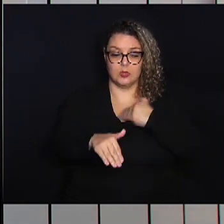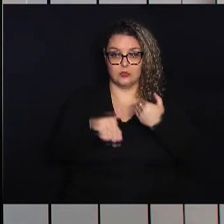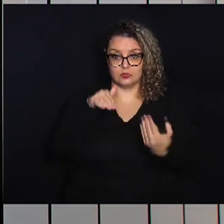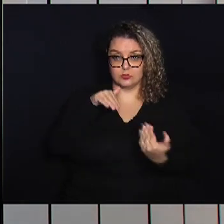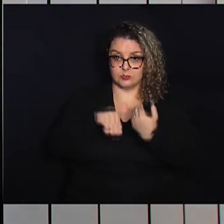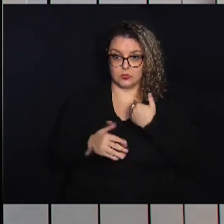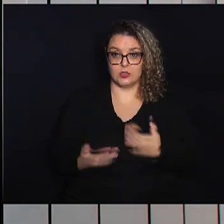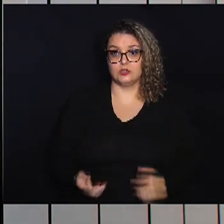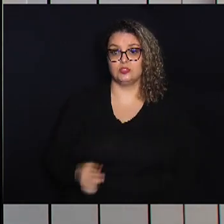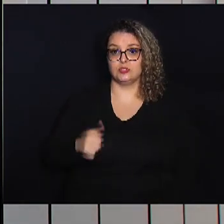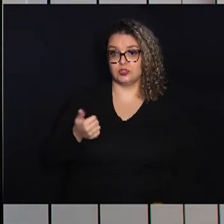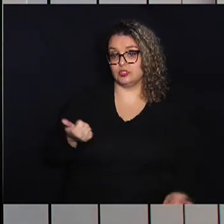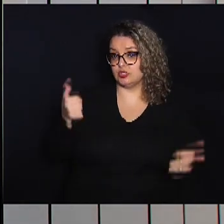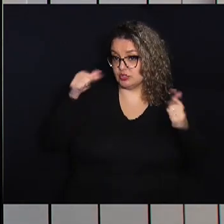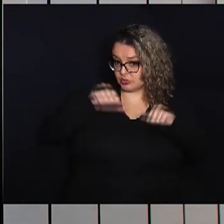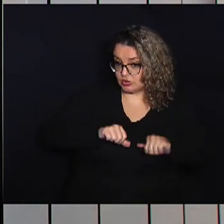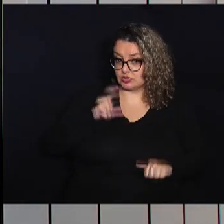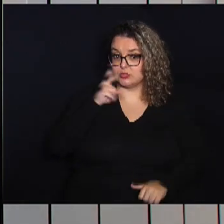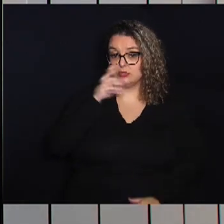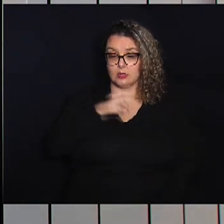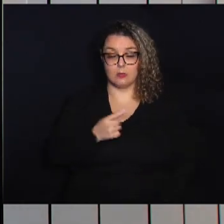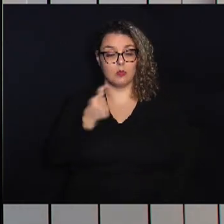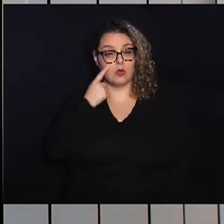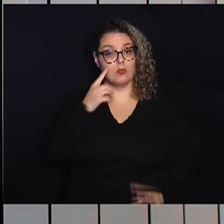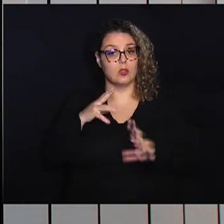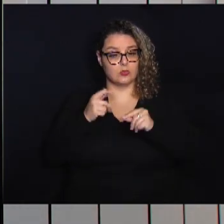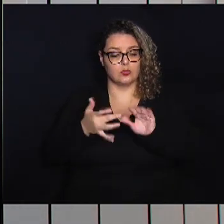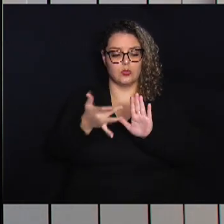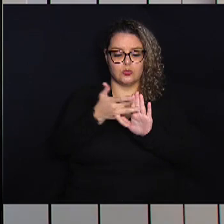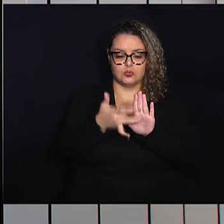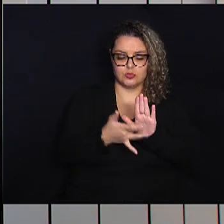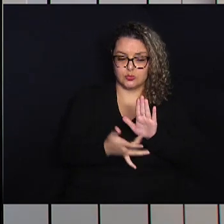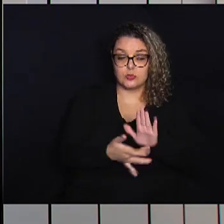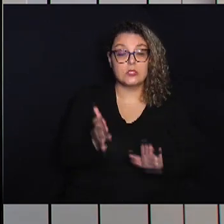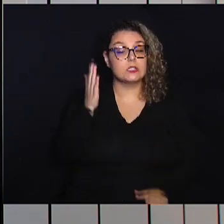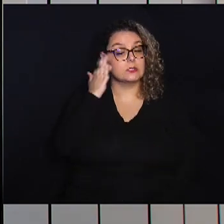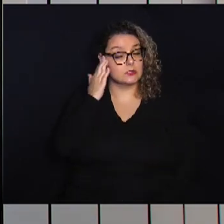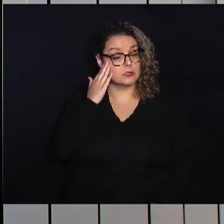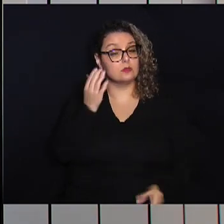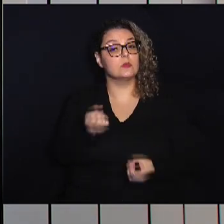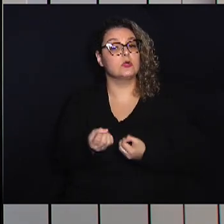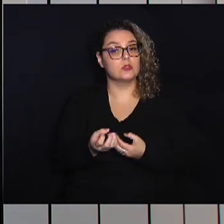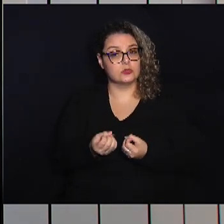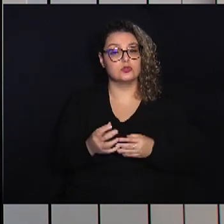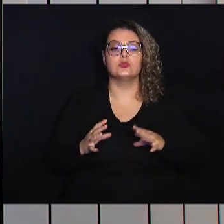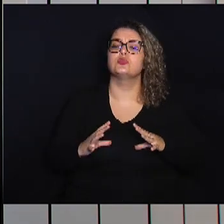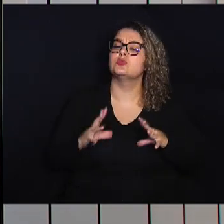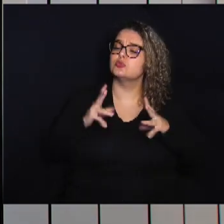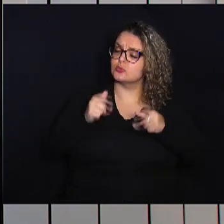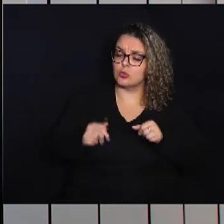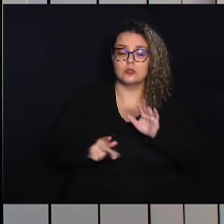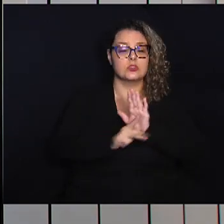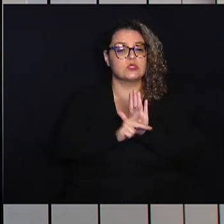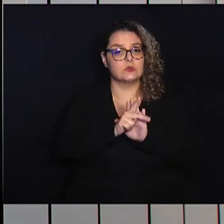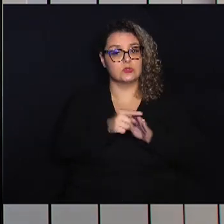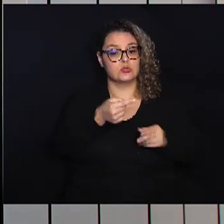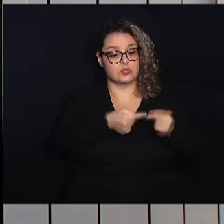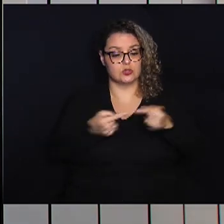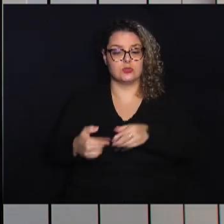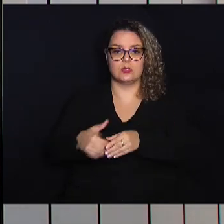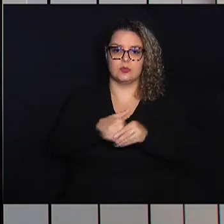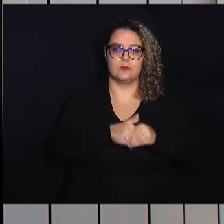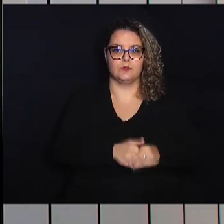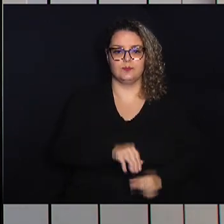e emergências. Para você conferir a pauta completa, ficar muito bem informado, saber todos os projetos que serão discutidos e